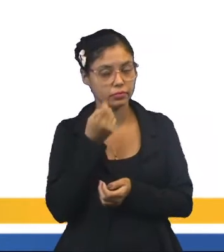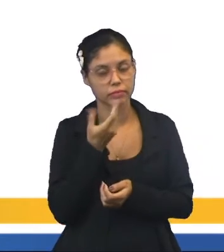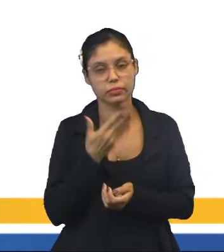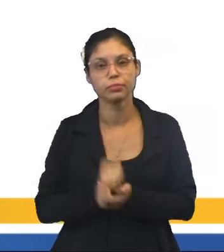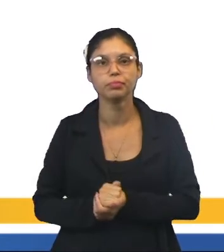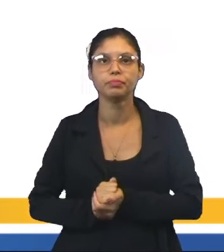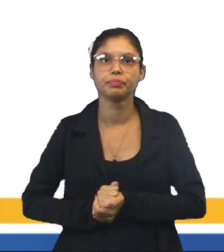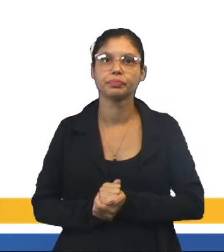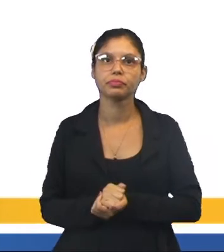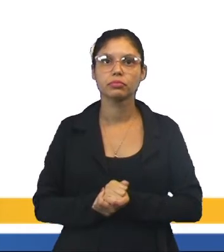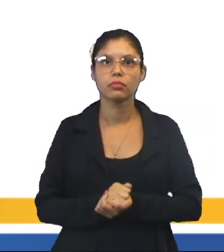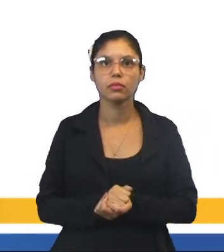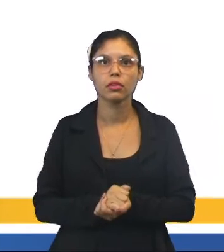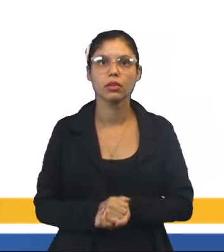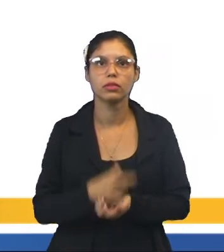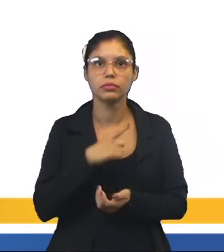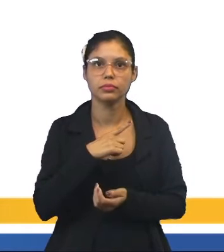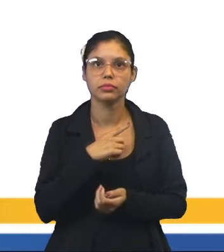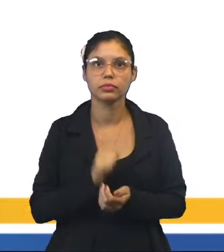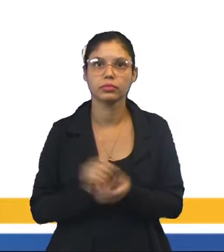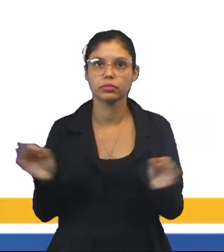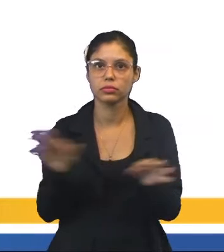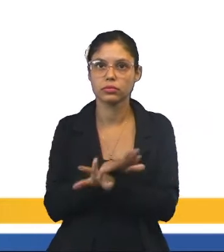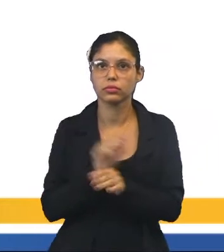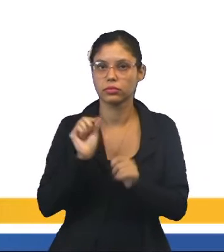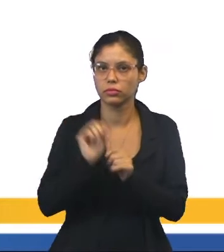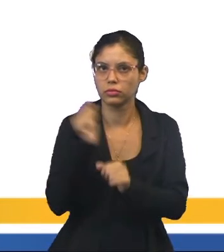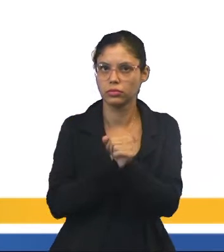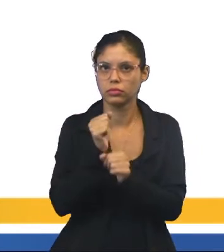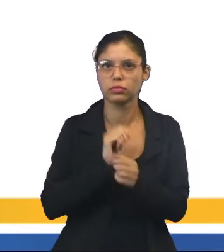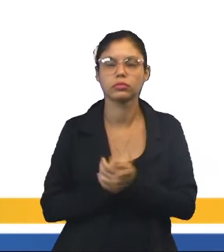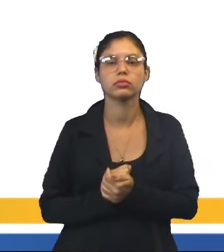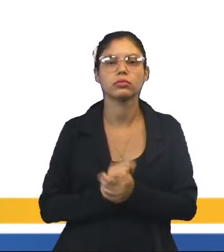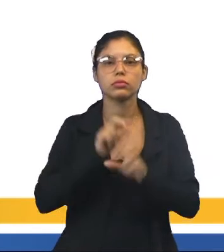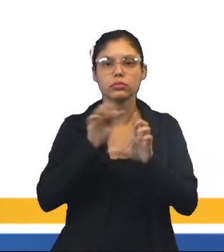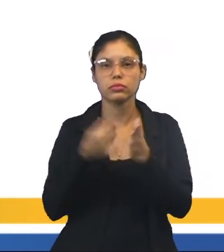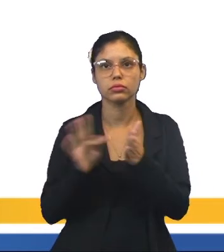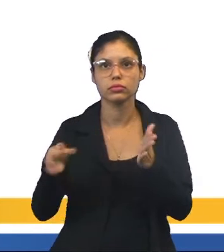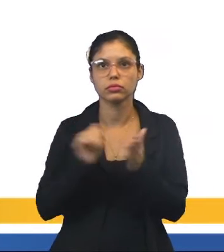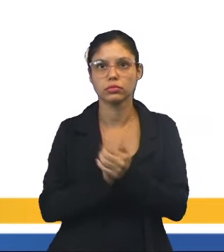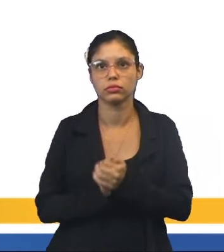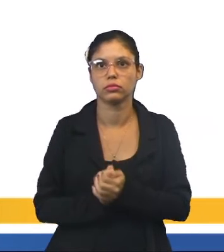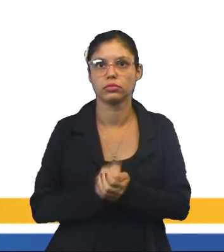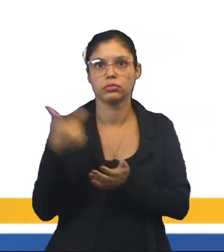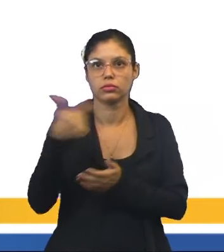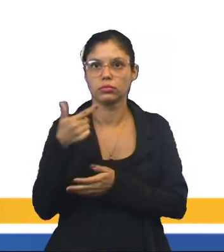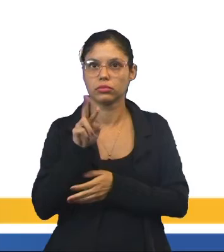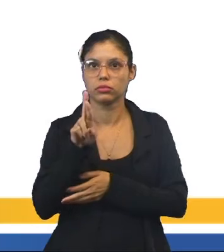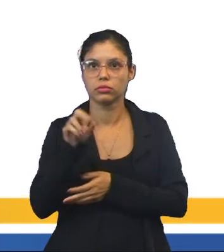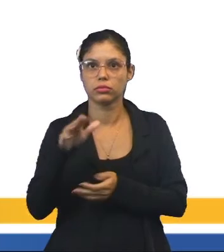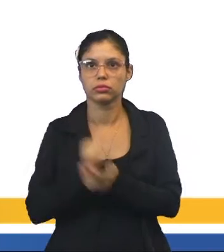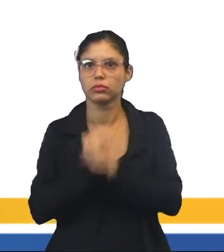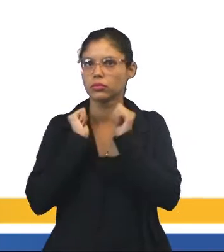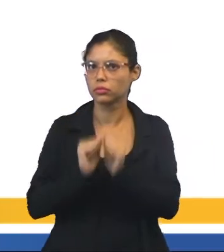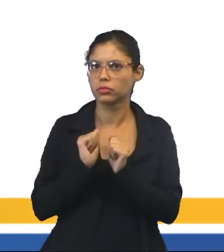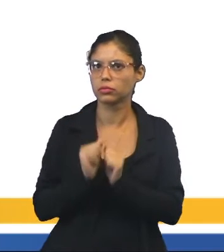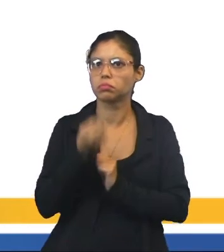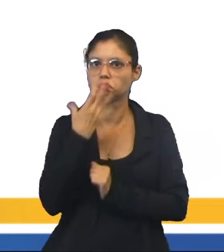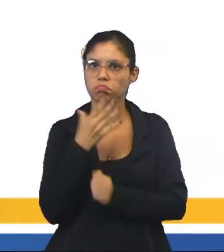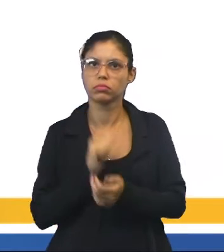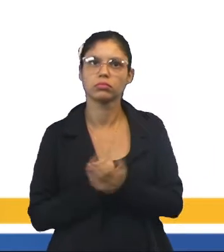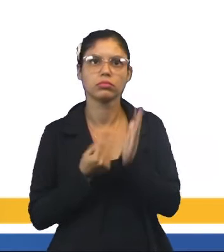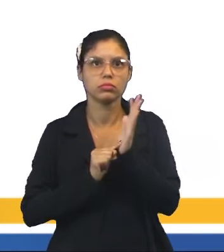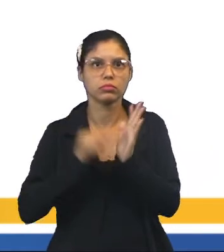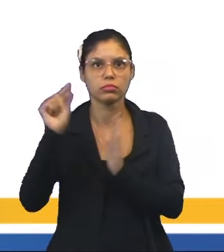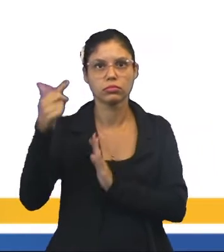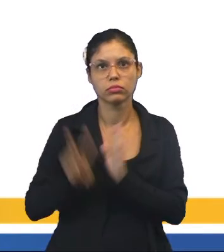bem. Para terminar de construir o esqueleto da função do segundo grau, é bom